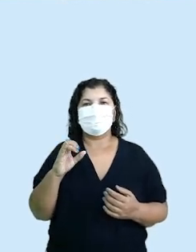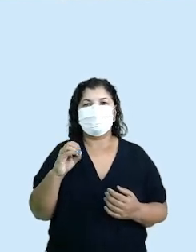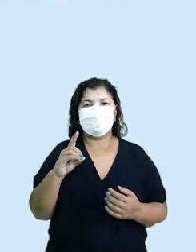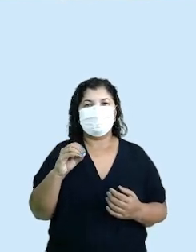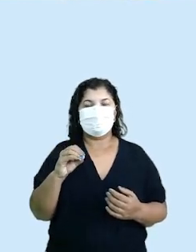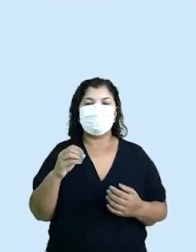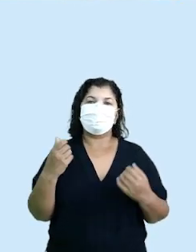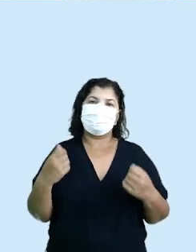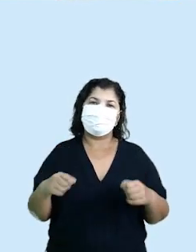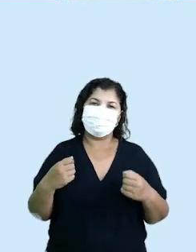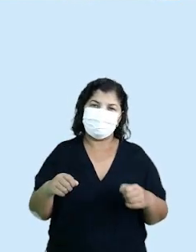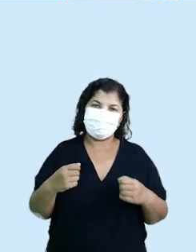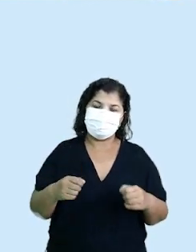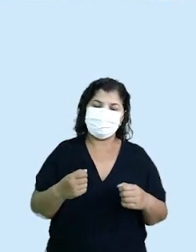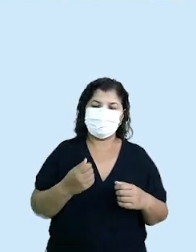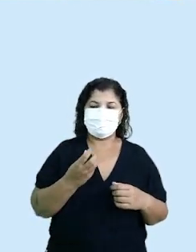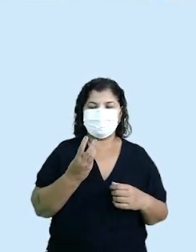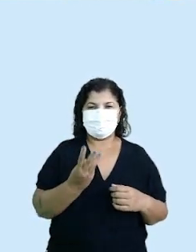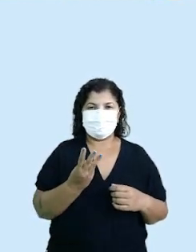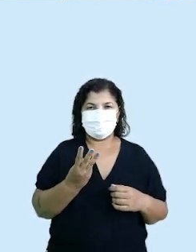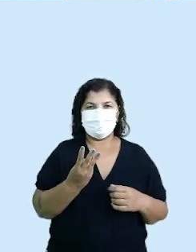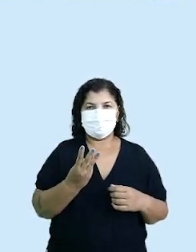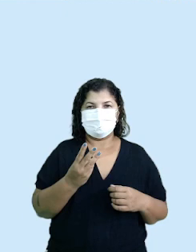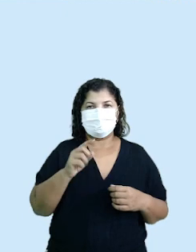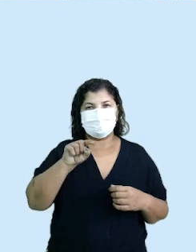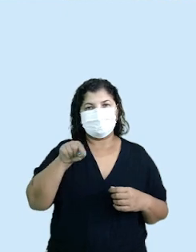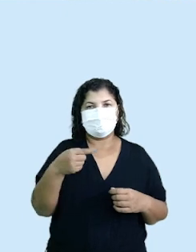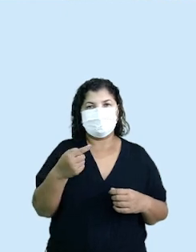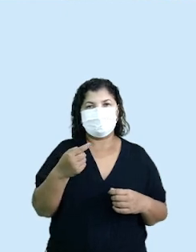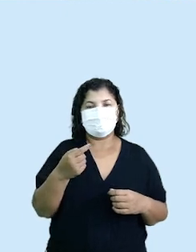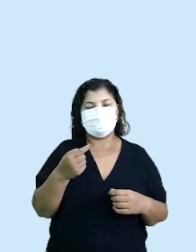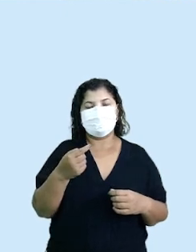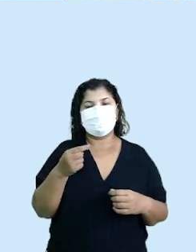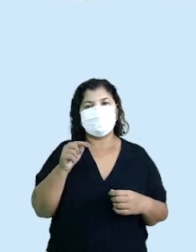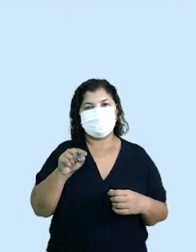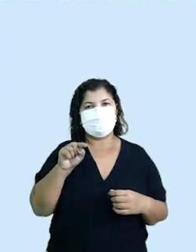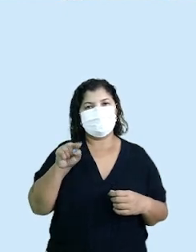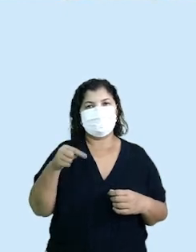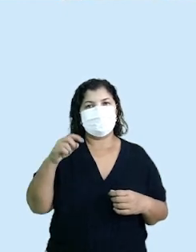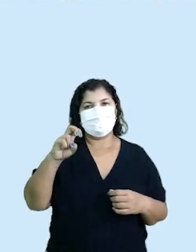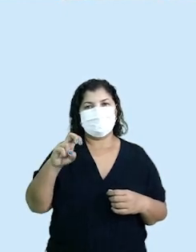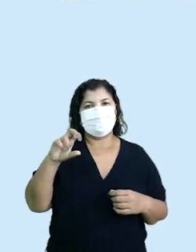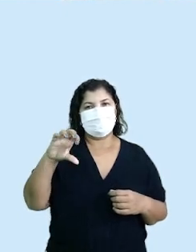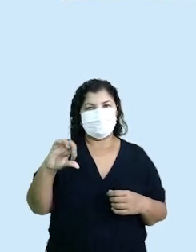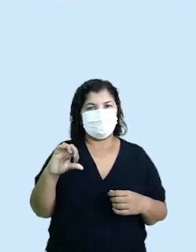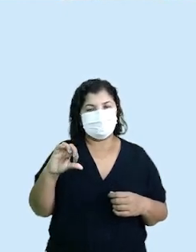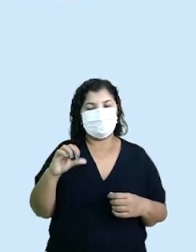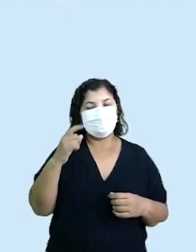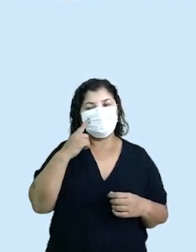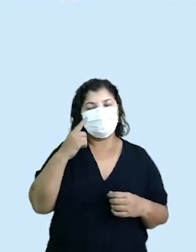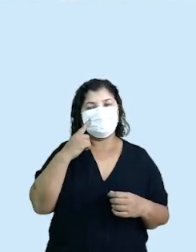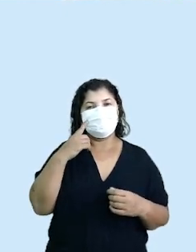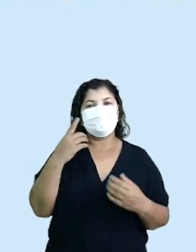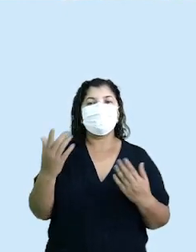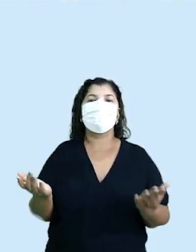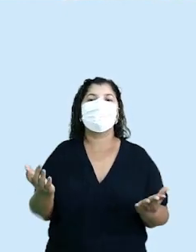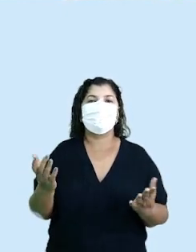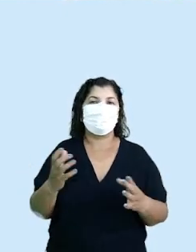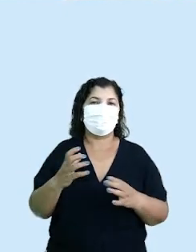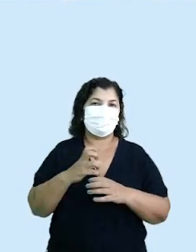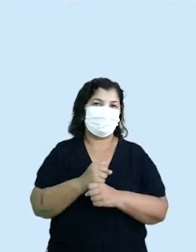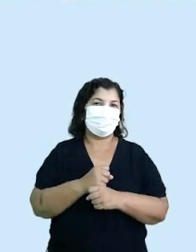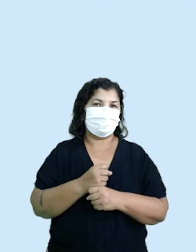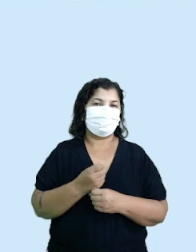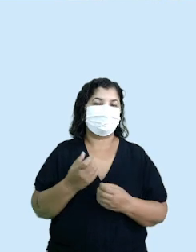esses 3,59 e multiplicar por 3 para saber a voltagem ali de operação. Vamos fazer um arredondamento,